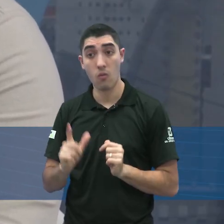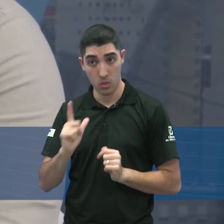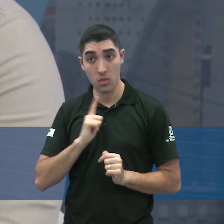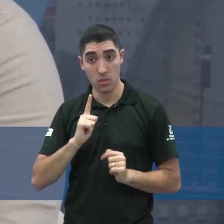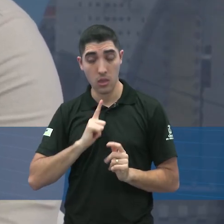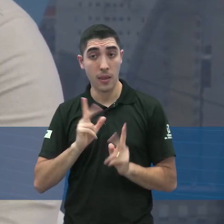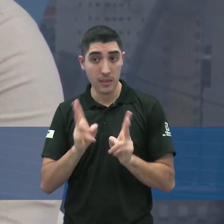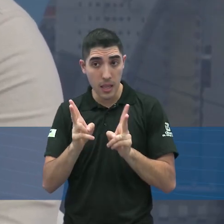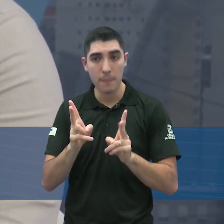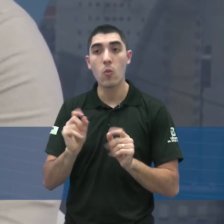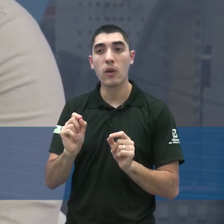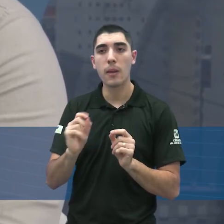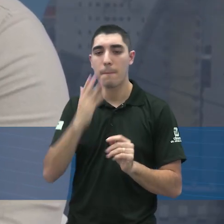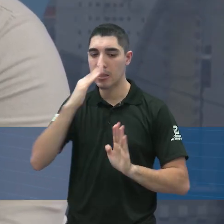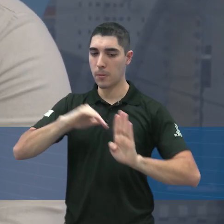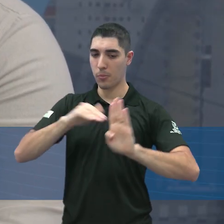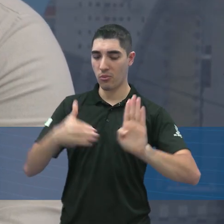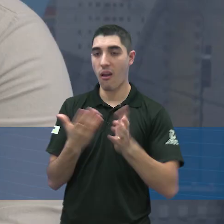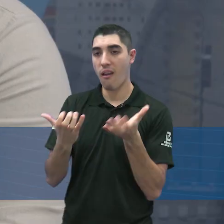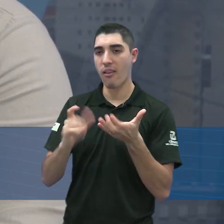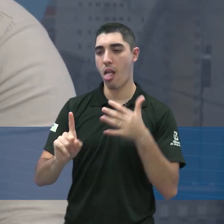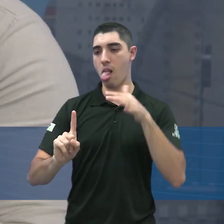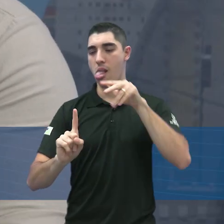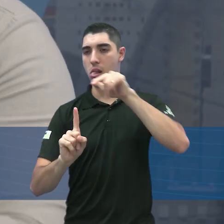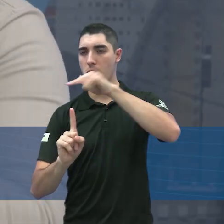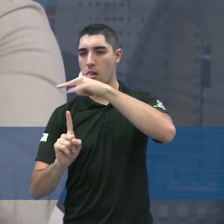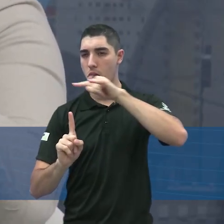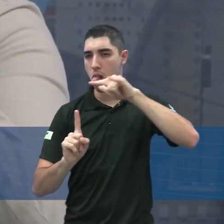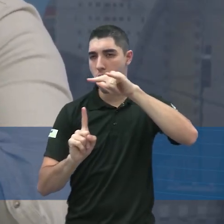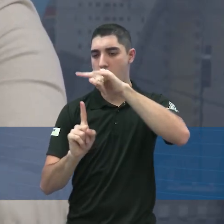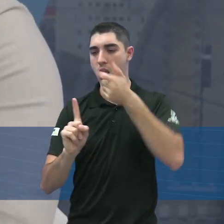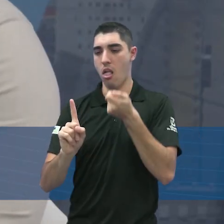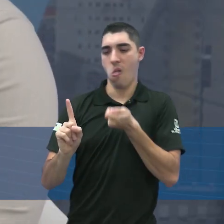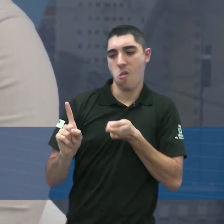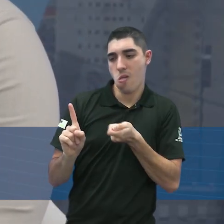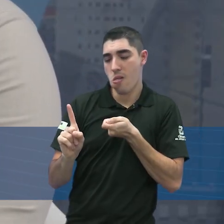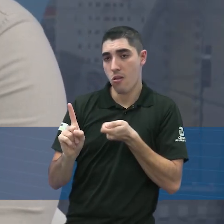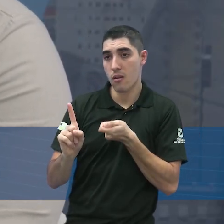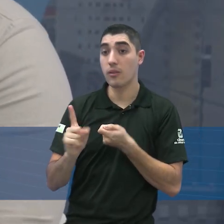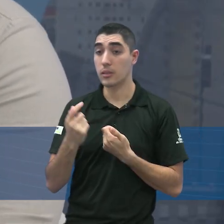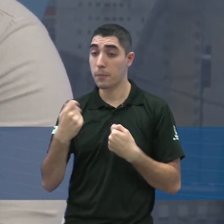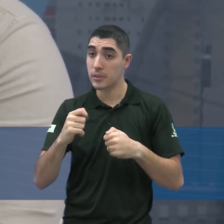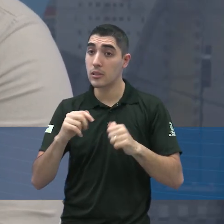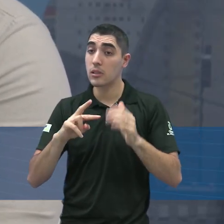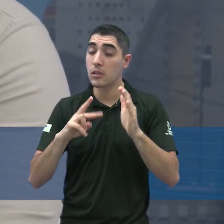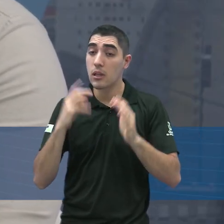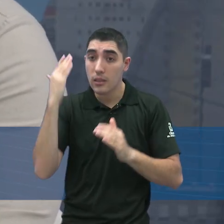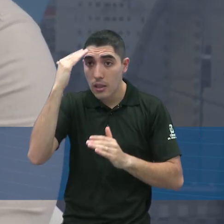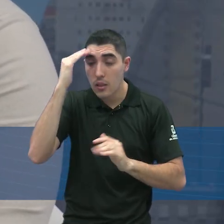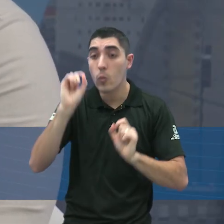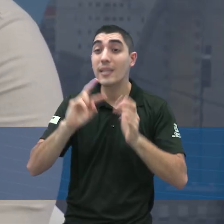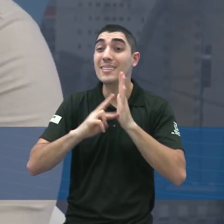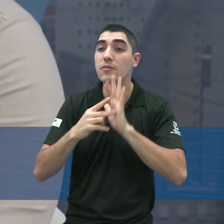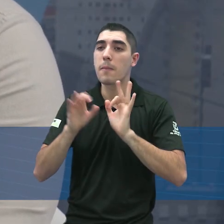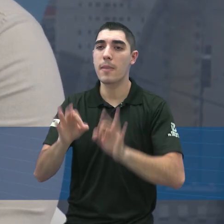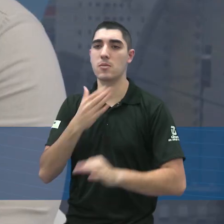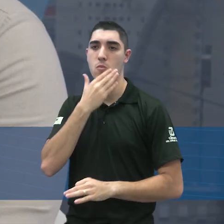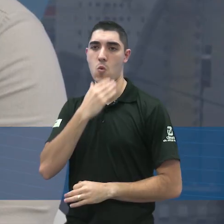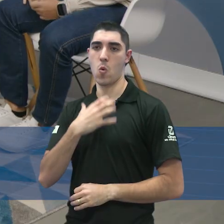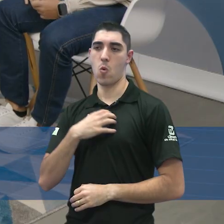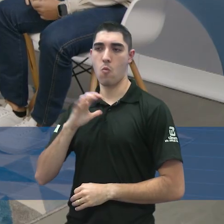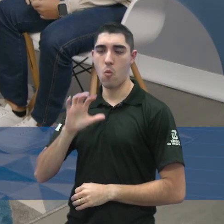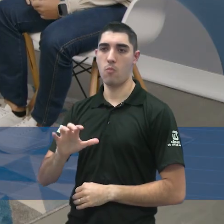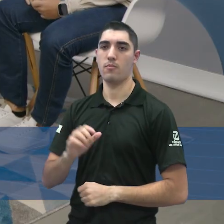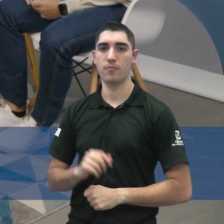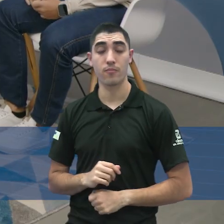de manipulação, de controle, que precisa ser criticado para que a gente amplie novamente as definições sobre o que é ser homem. Tomar